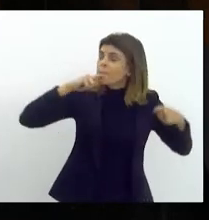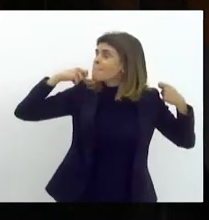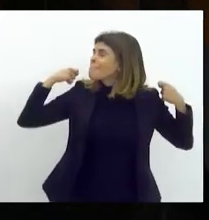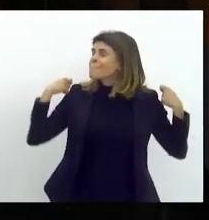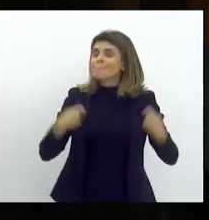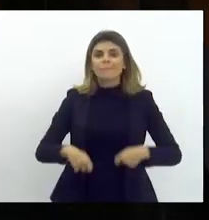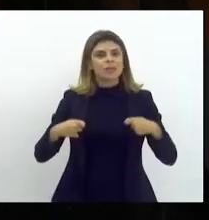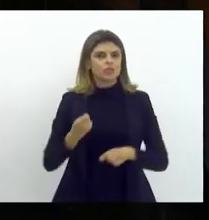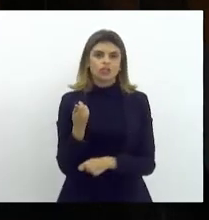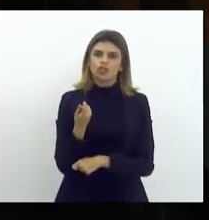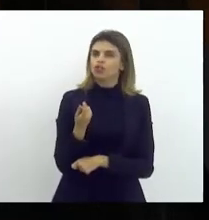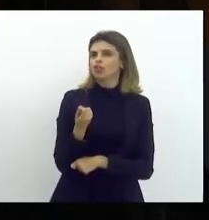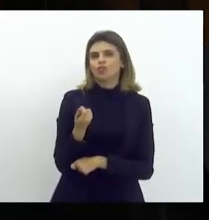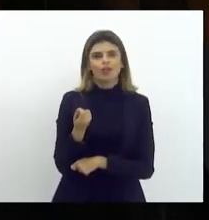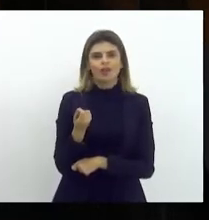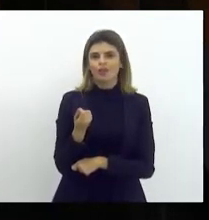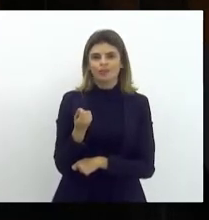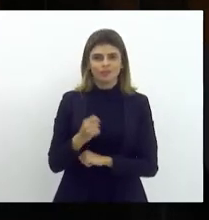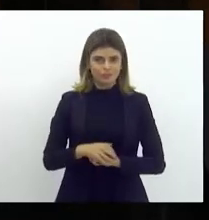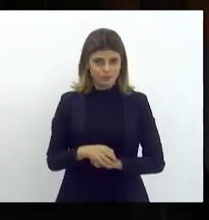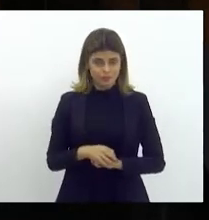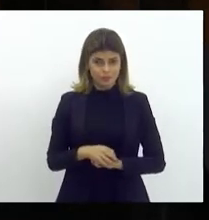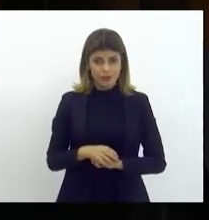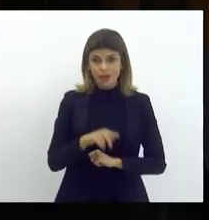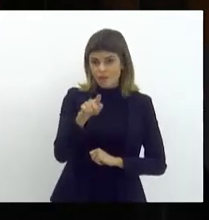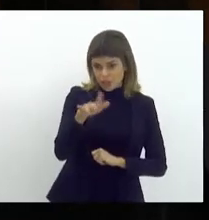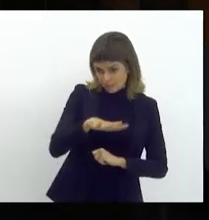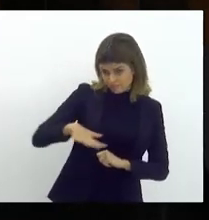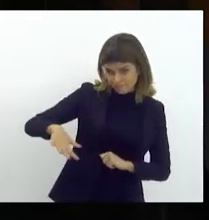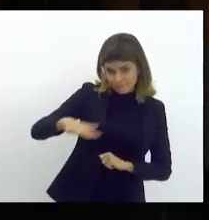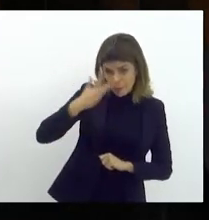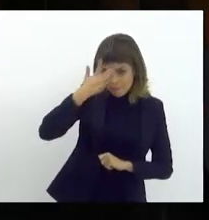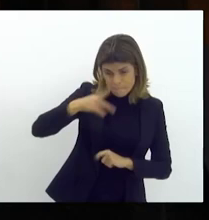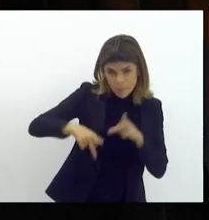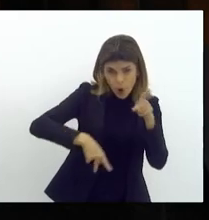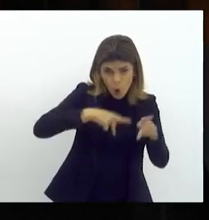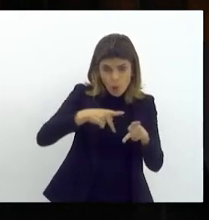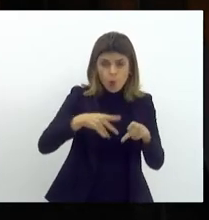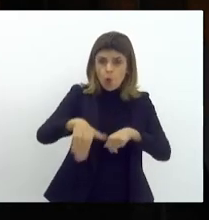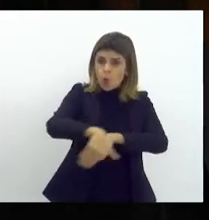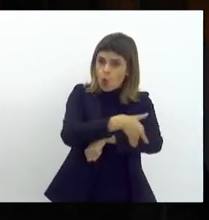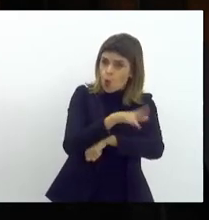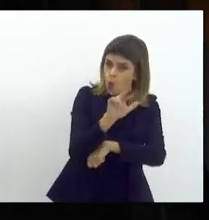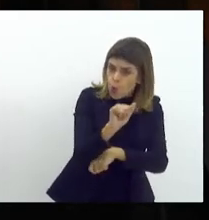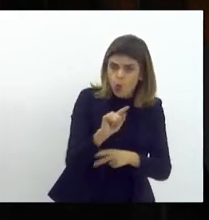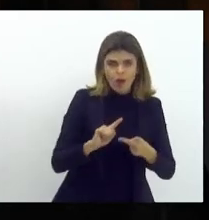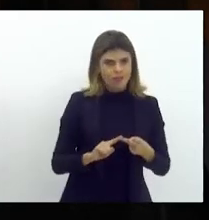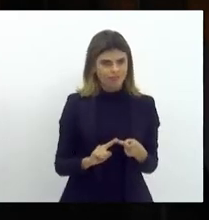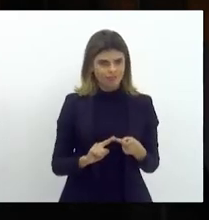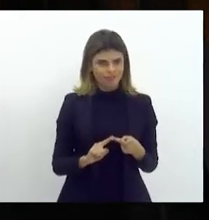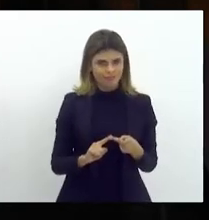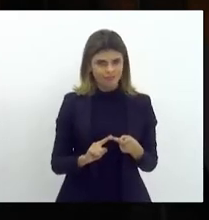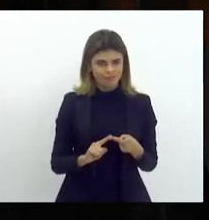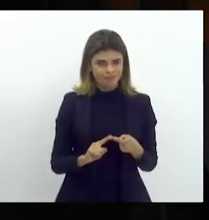do dinheiro e quando você tira a população de rua quanto você